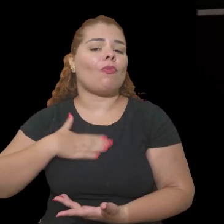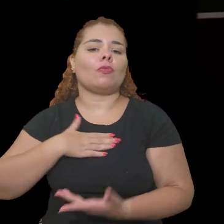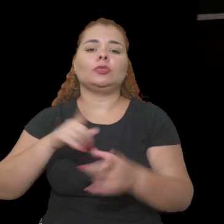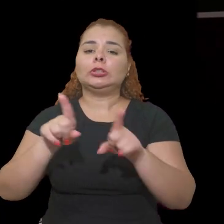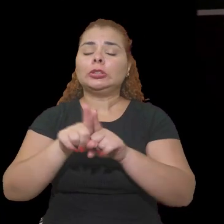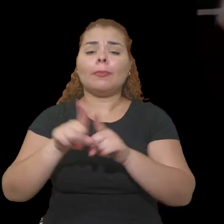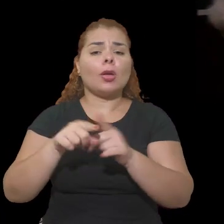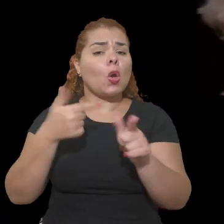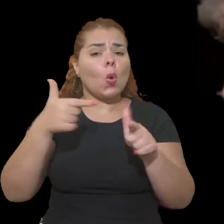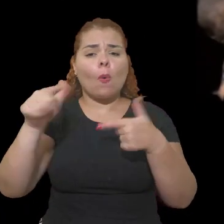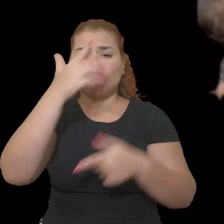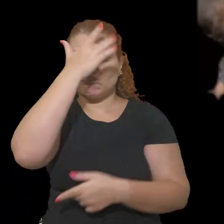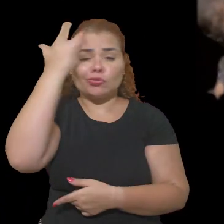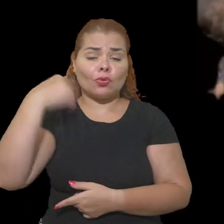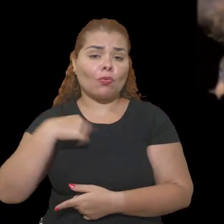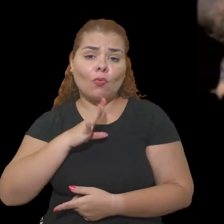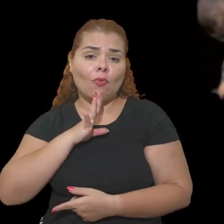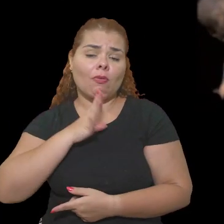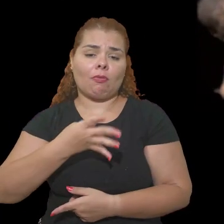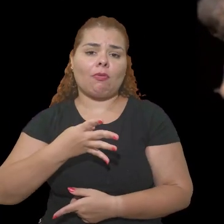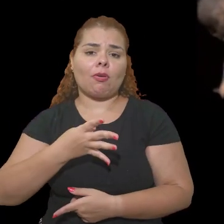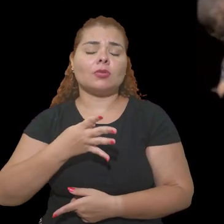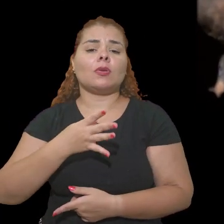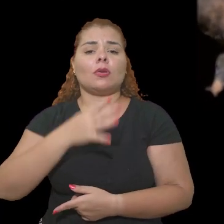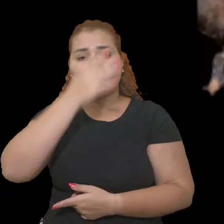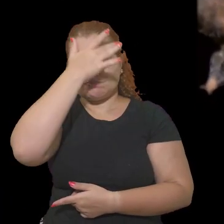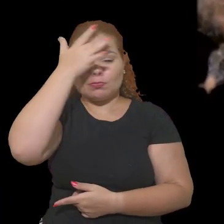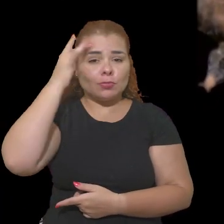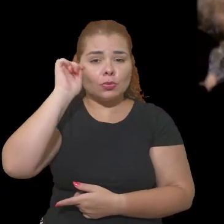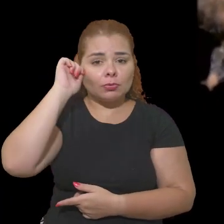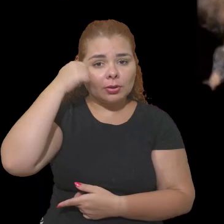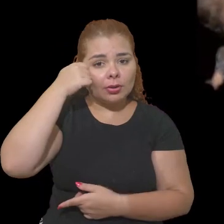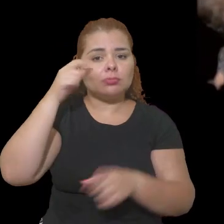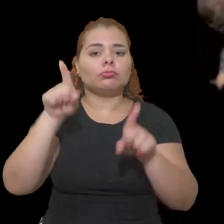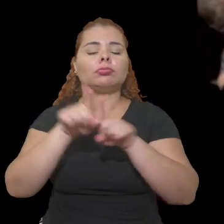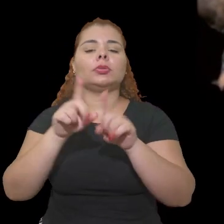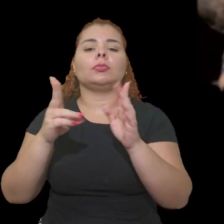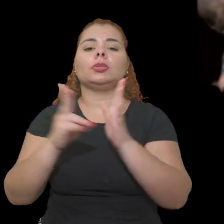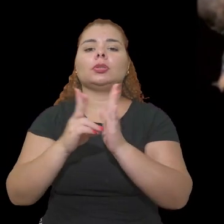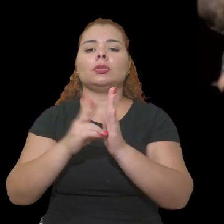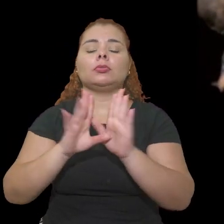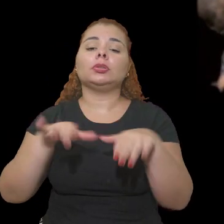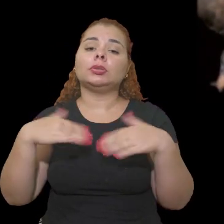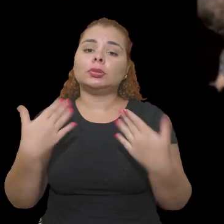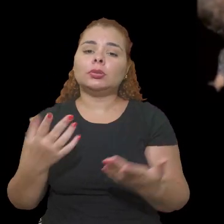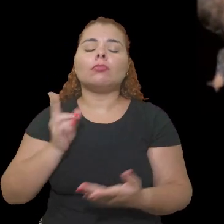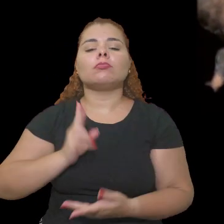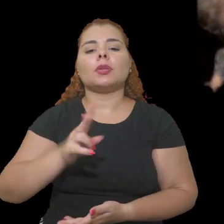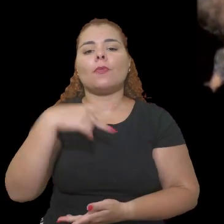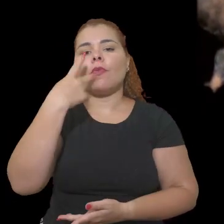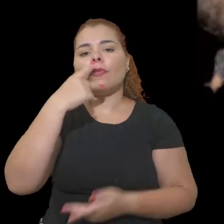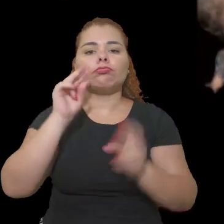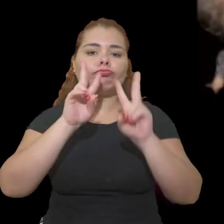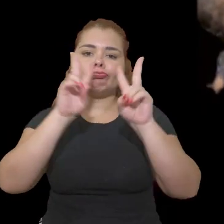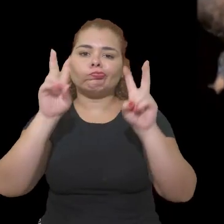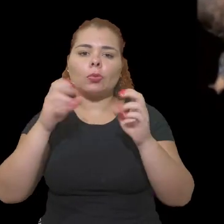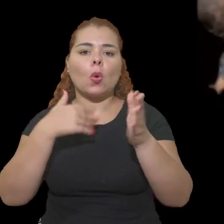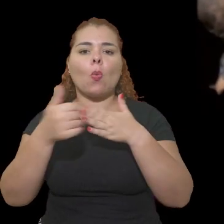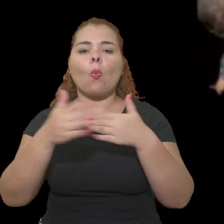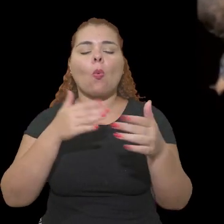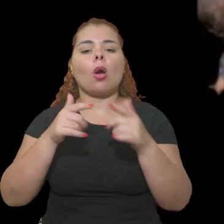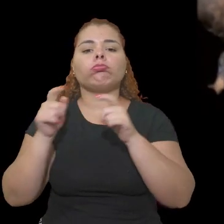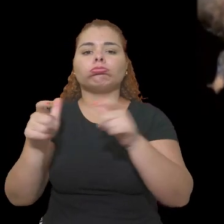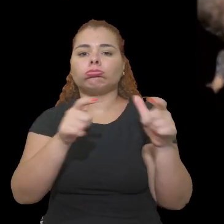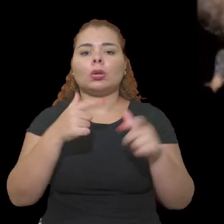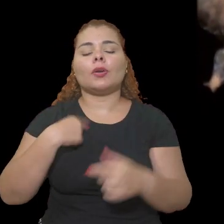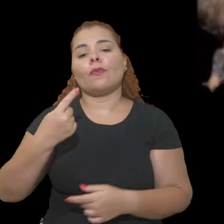eu sei que elas sofrem com isso, que são pessoas negras, indígenas também. Então, eu também vou falar desses assuntos em todos os lugares que eu